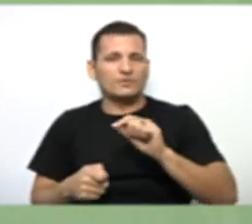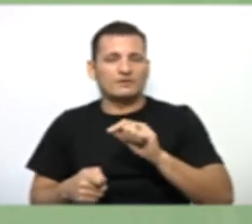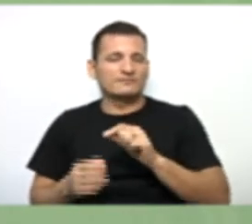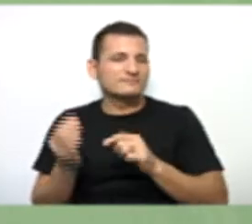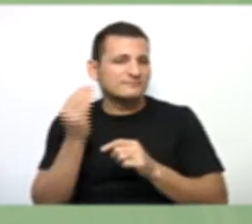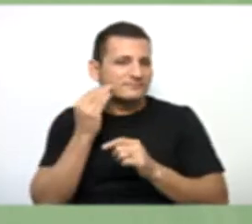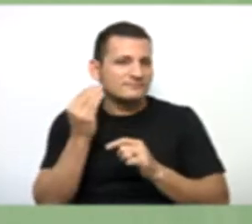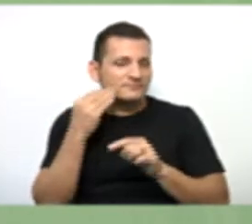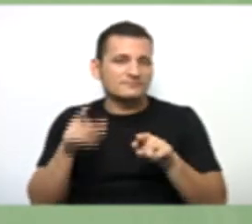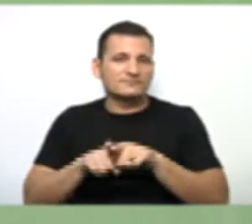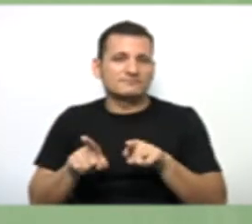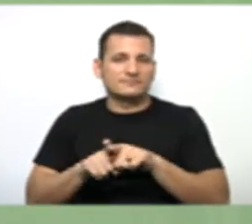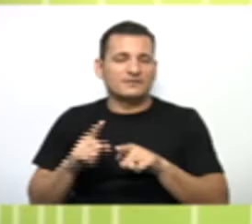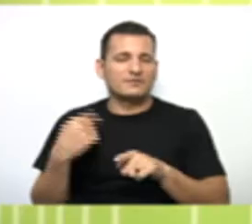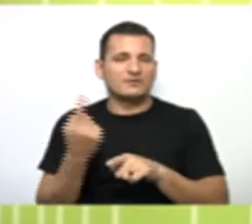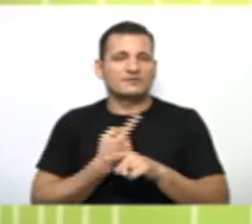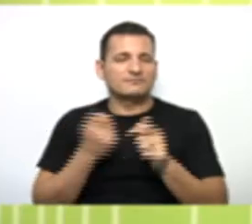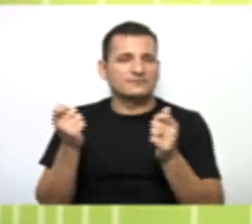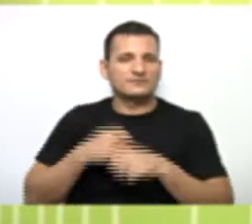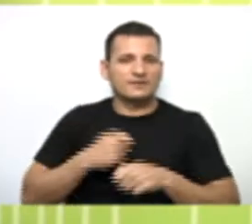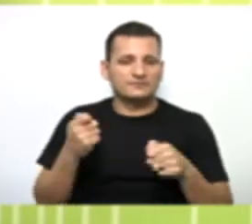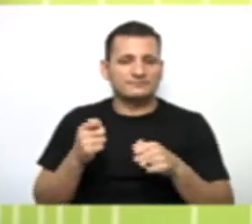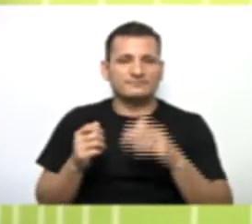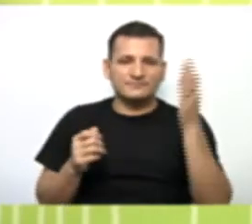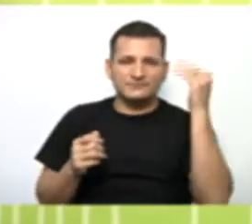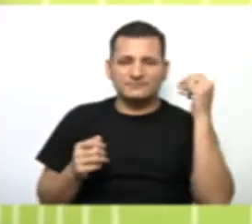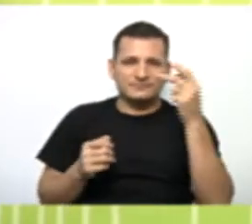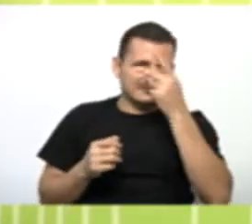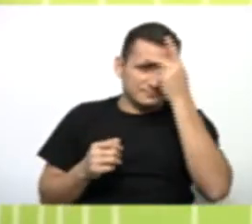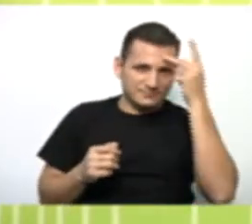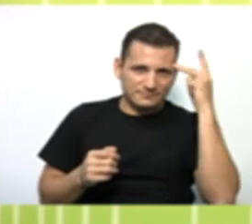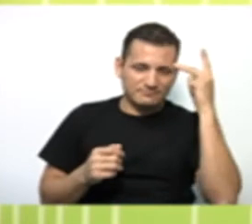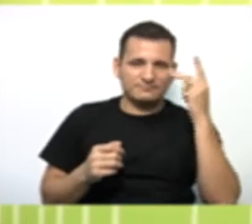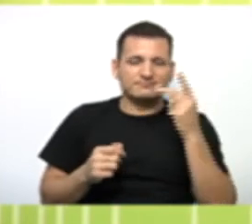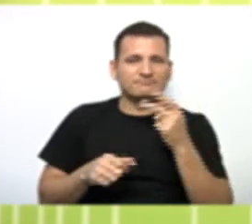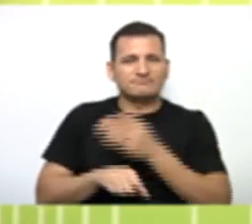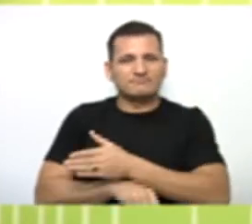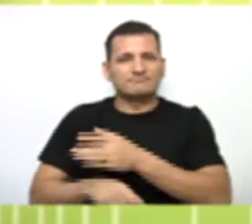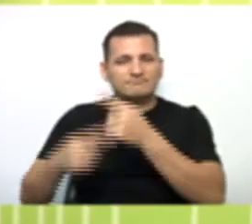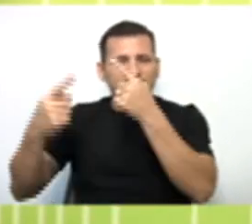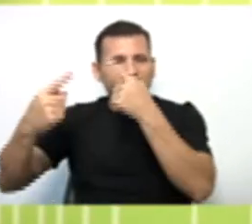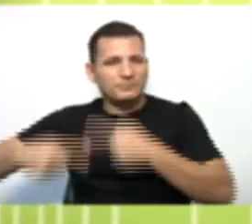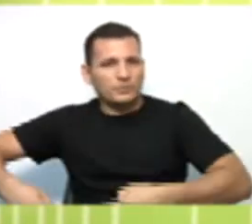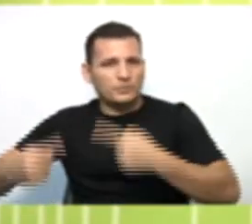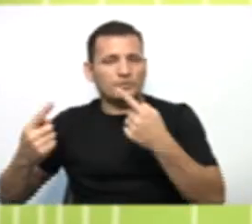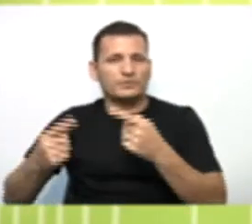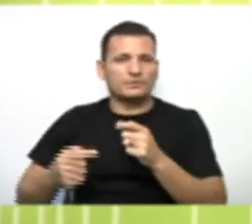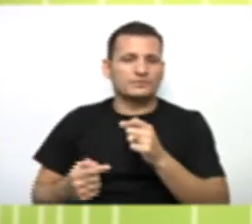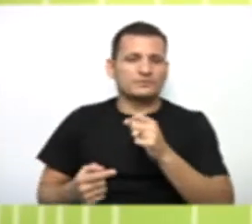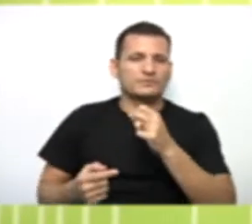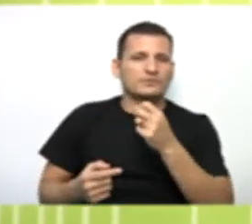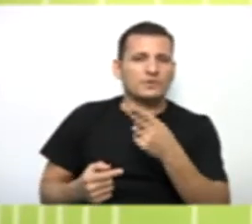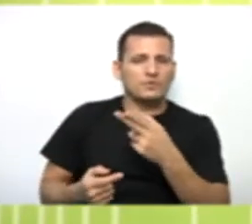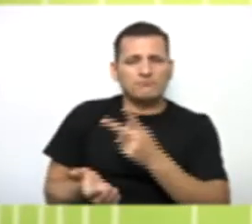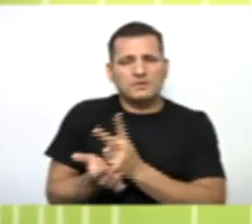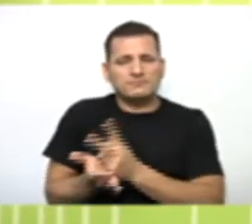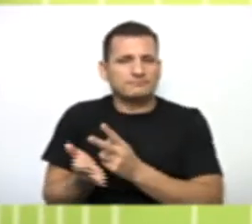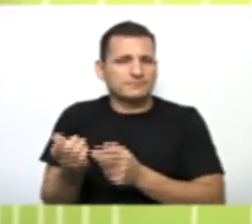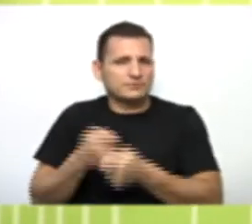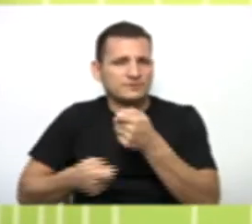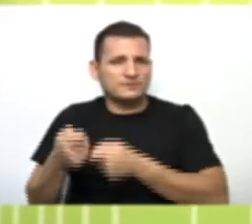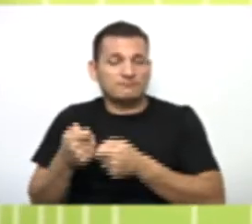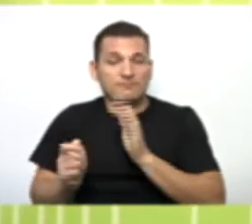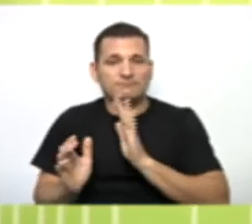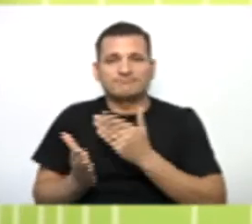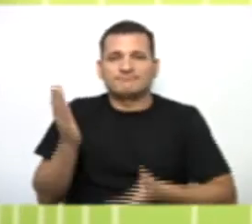resiliência. Sabe aquela pessoa que de repente entra numa partida, ou de repente entra, né, numa mesma negociação. Pronto,